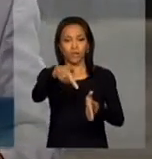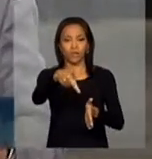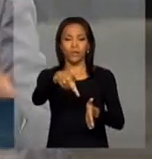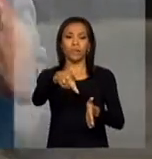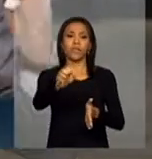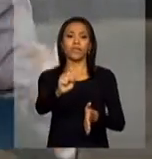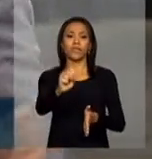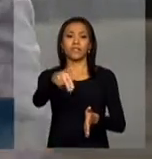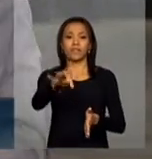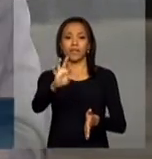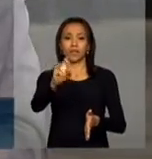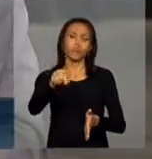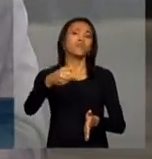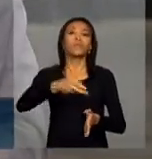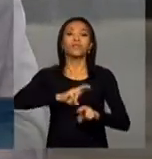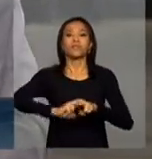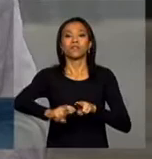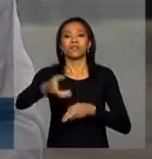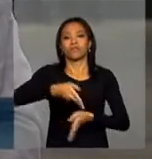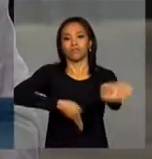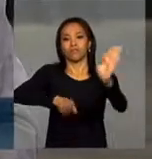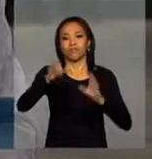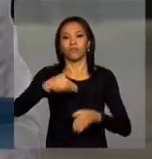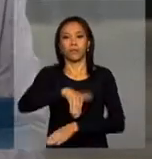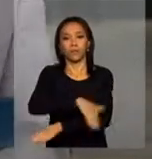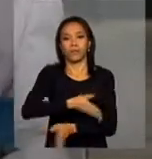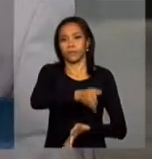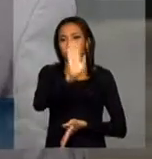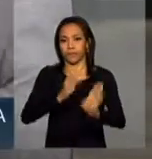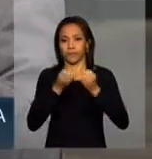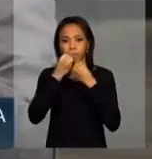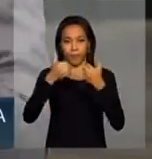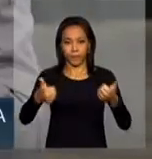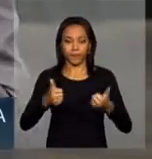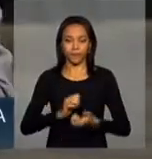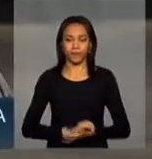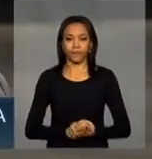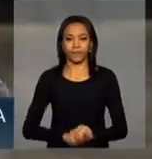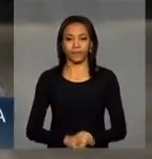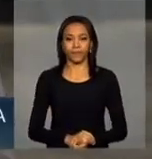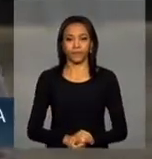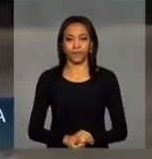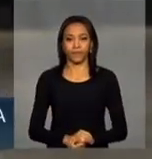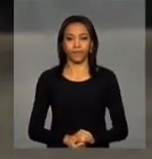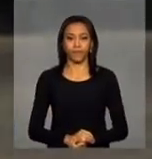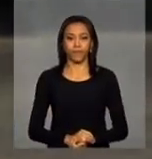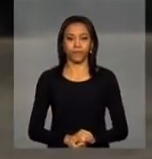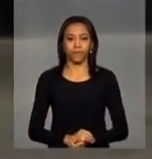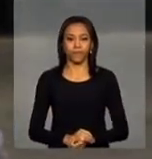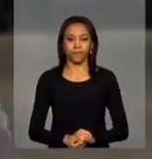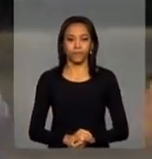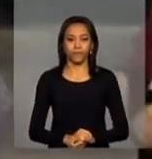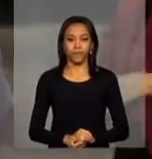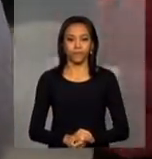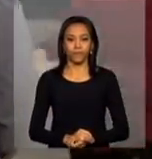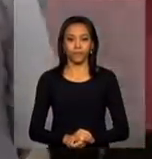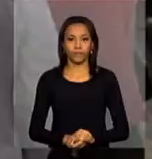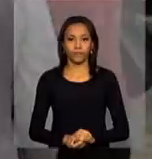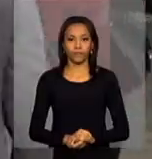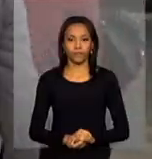rodovias como também nas ferrovias. Tá bom? Obrigado.